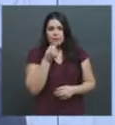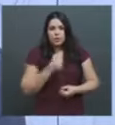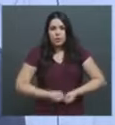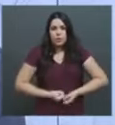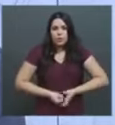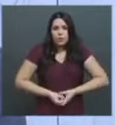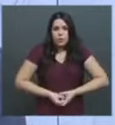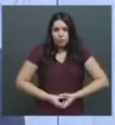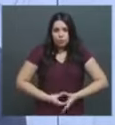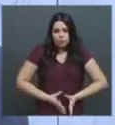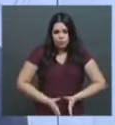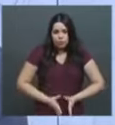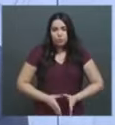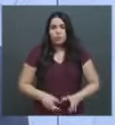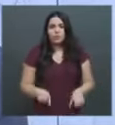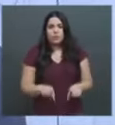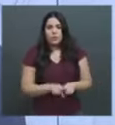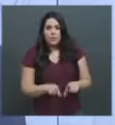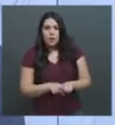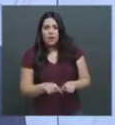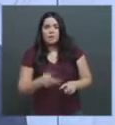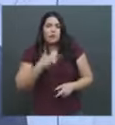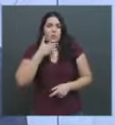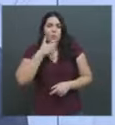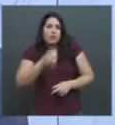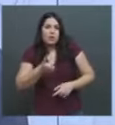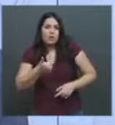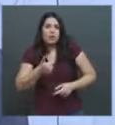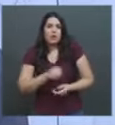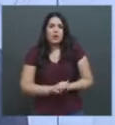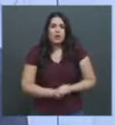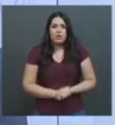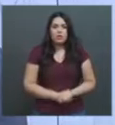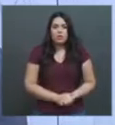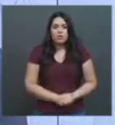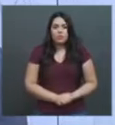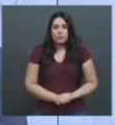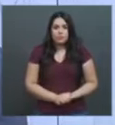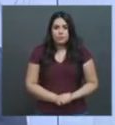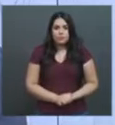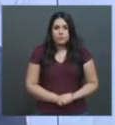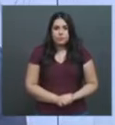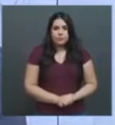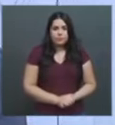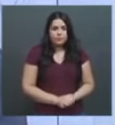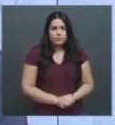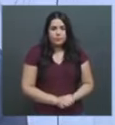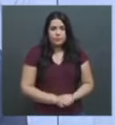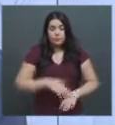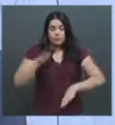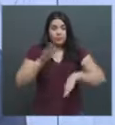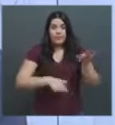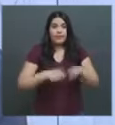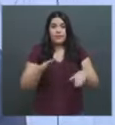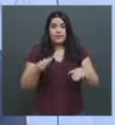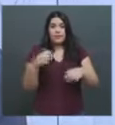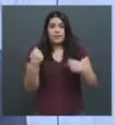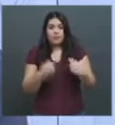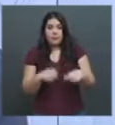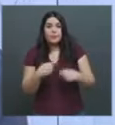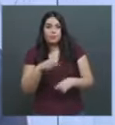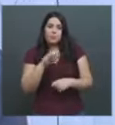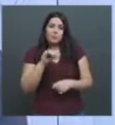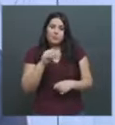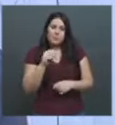para tirar a hipercontratilidade ou para melhorar o esvaziamento. E isso parte, às vezes, da necessidade de realizar uma